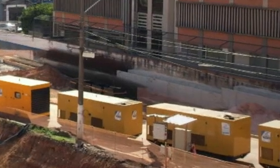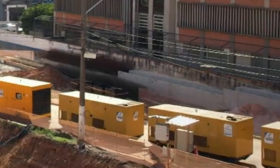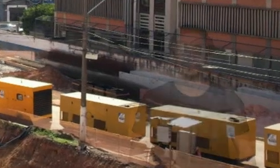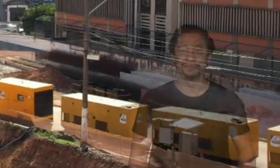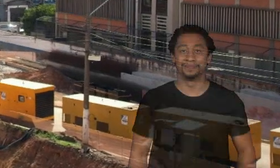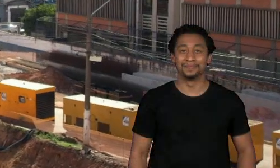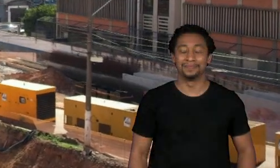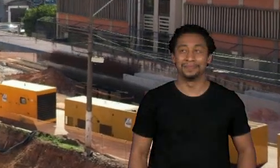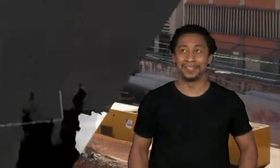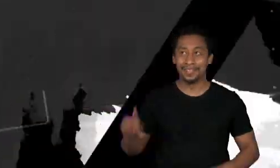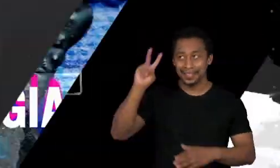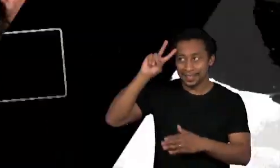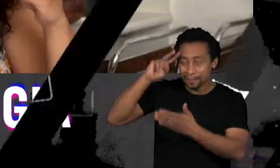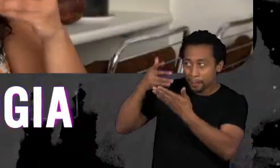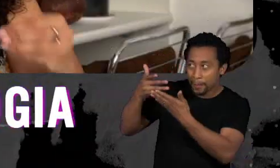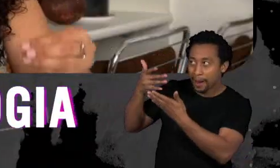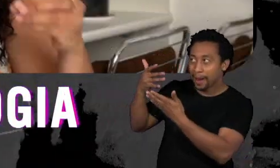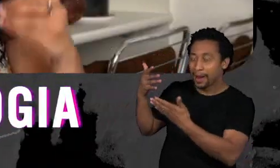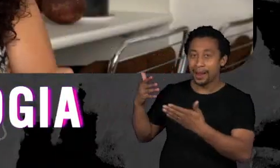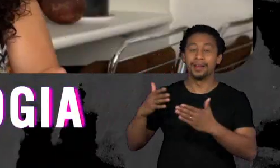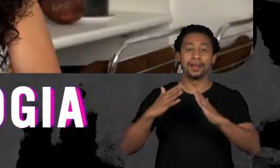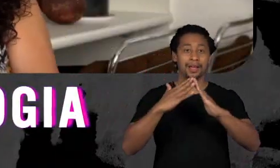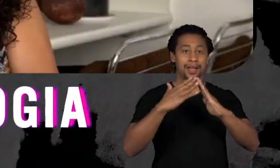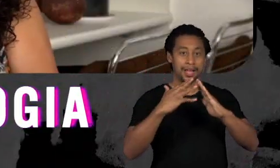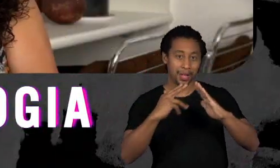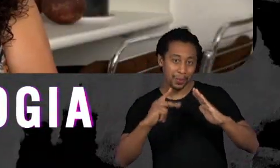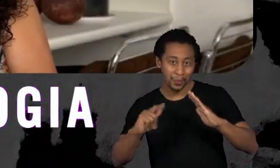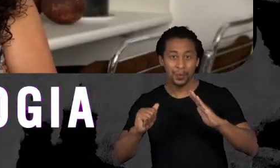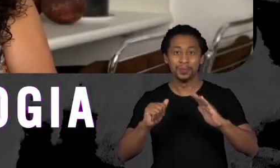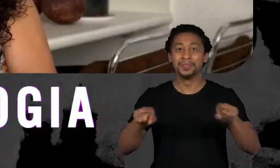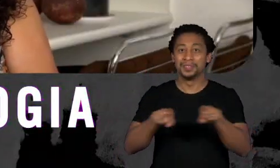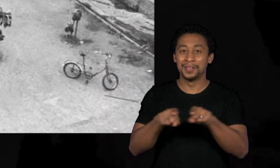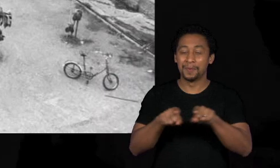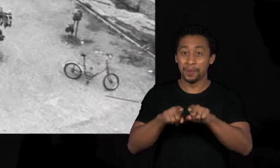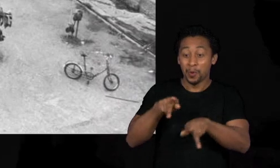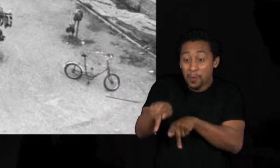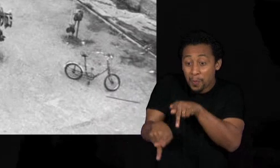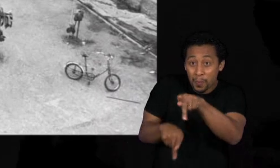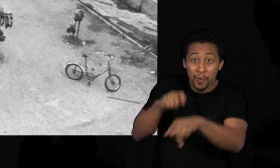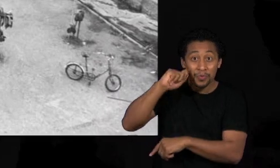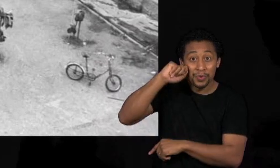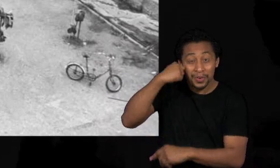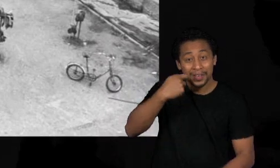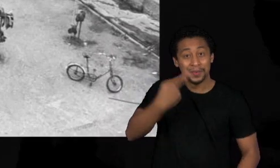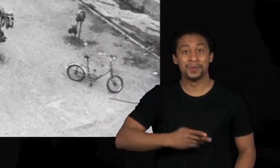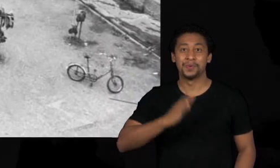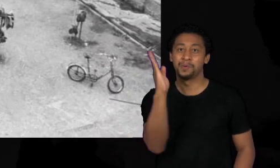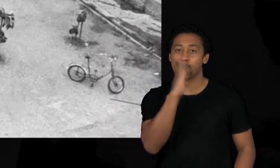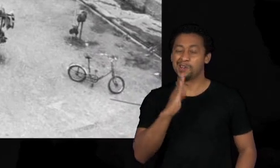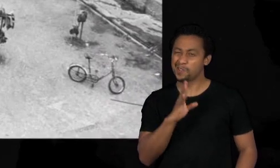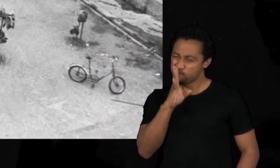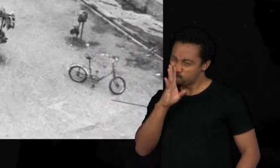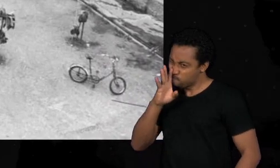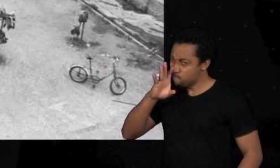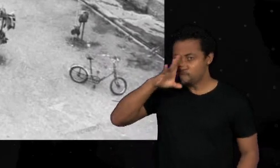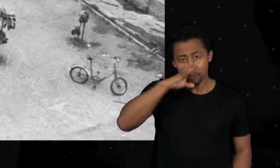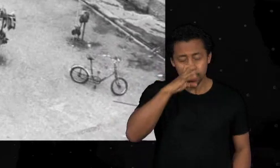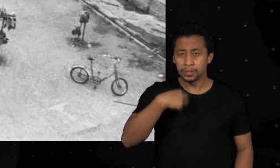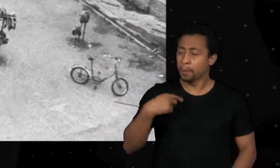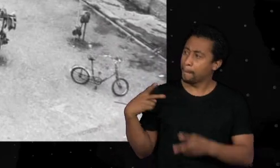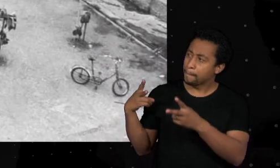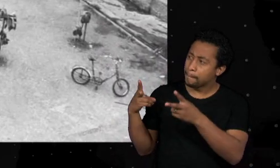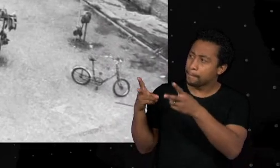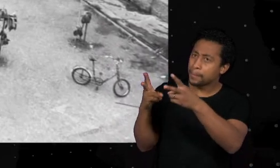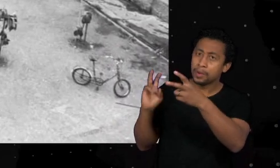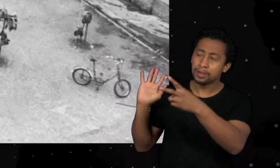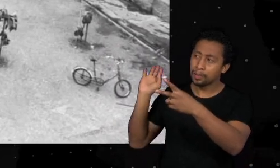Olhar para a história dos quilombos, olhar para a história da resistência do povo negro do país é entender quem somos nós enquanto cidadãos